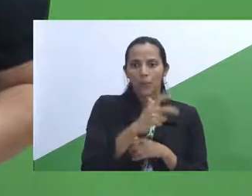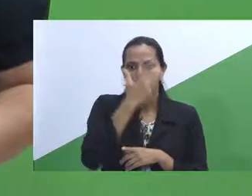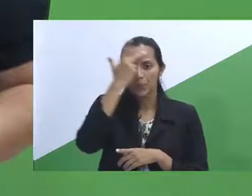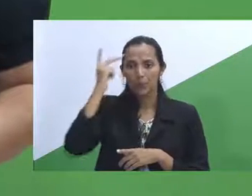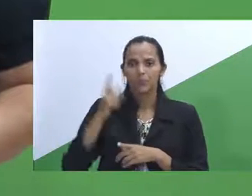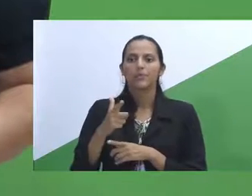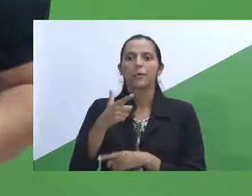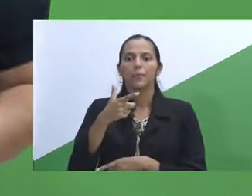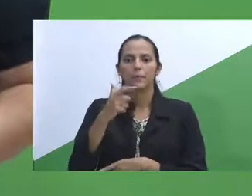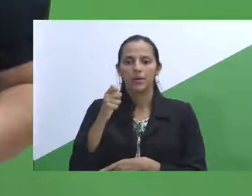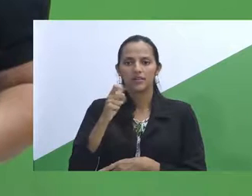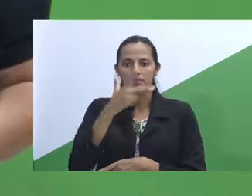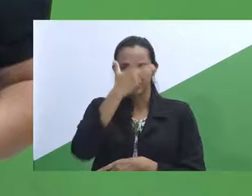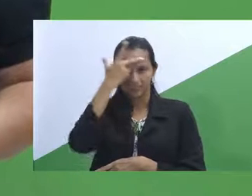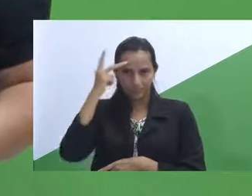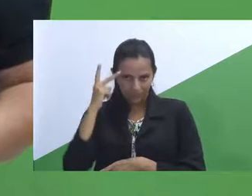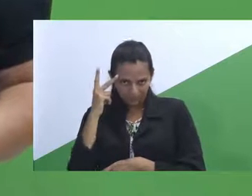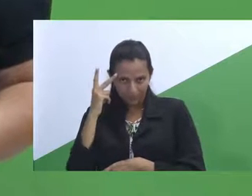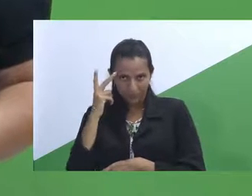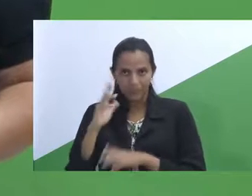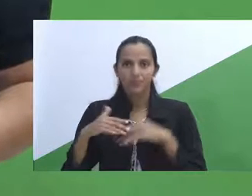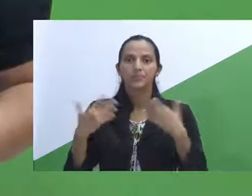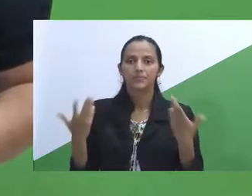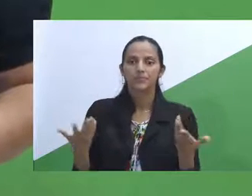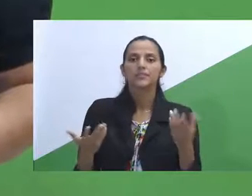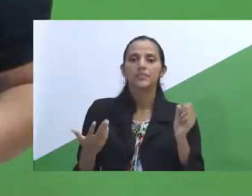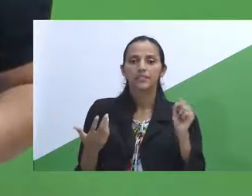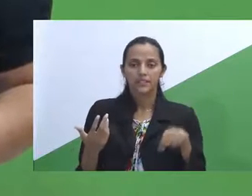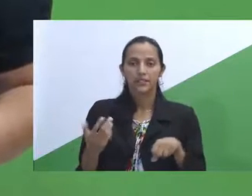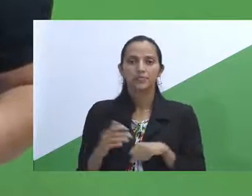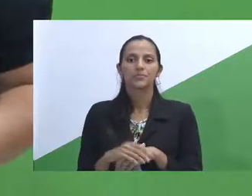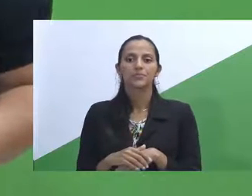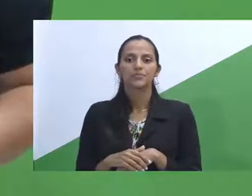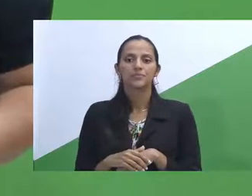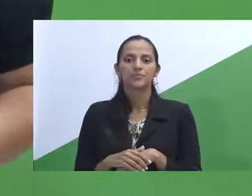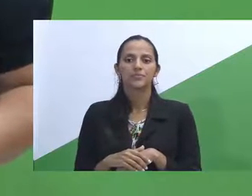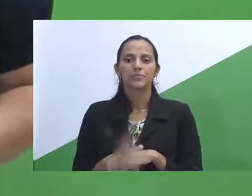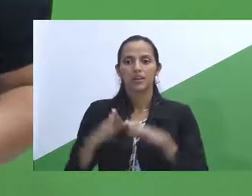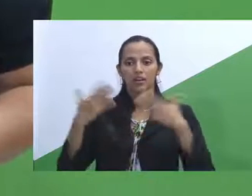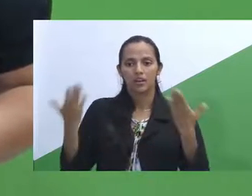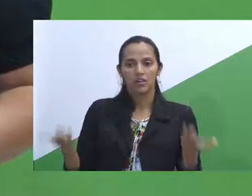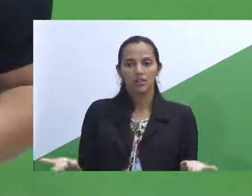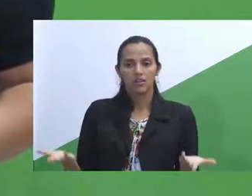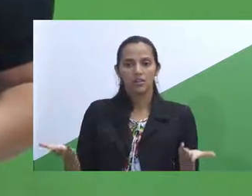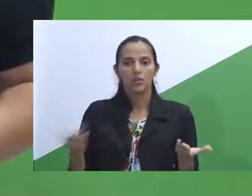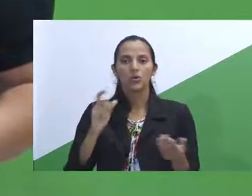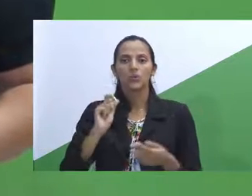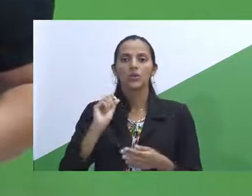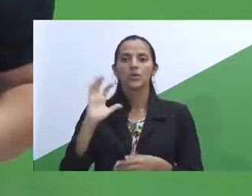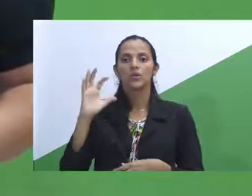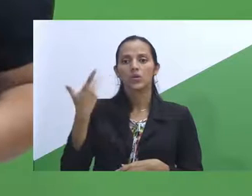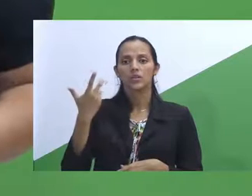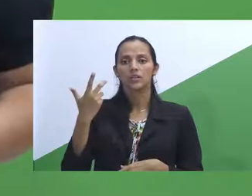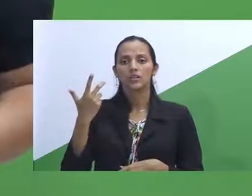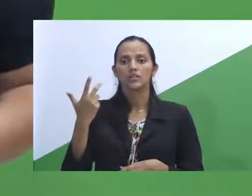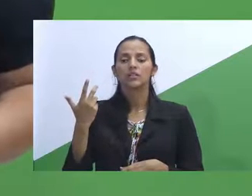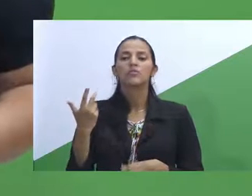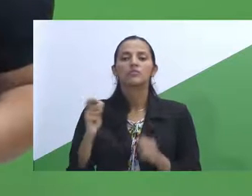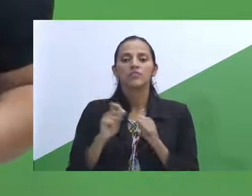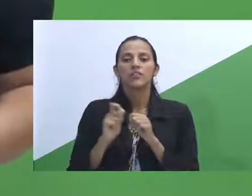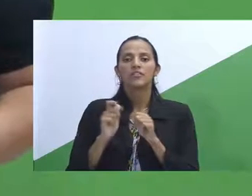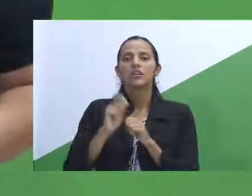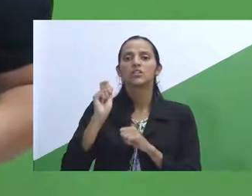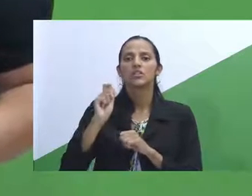guarda, então, do Getúlio, ela vai fazer, então, aí, essa... Vai, então, aí, fazer